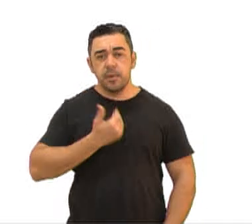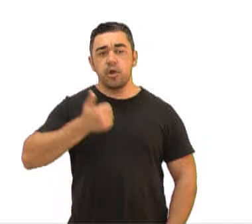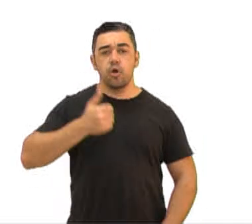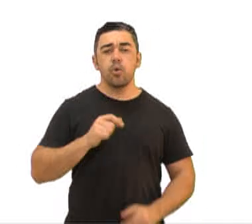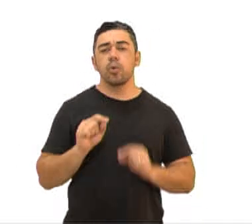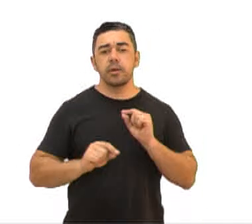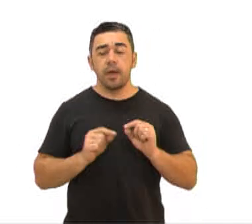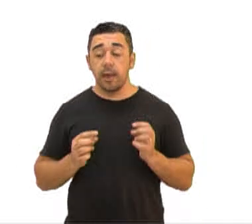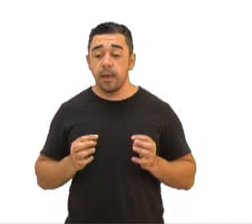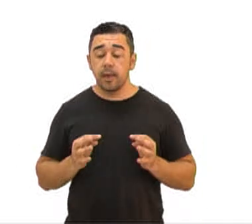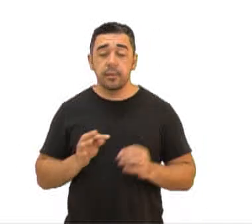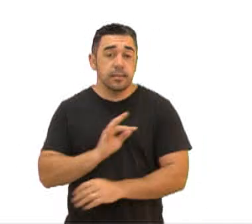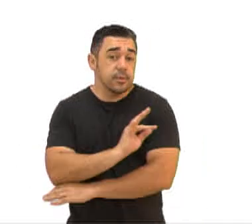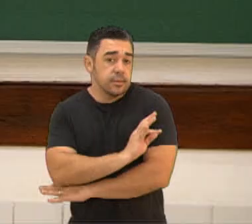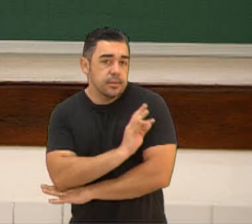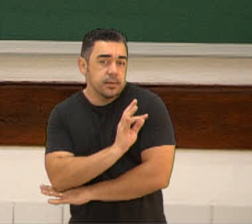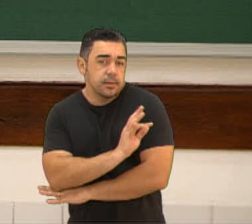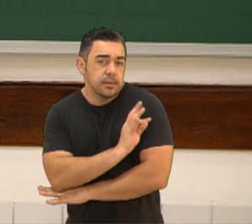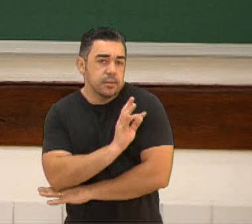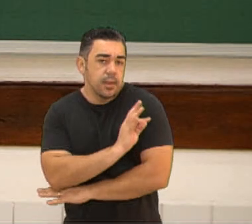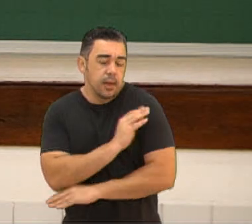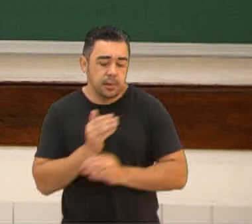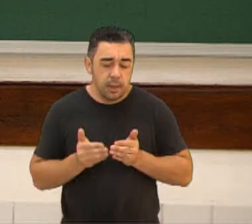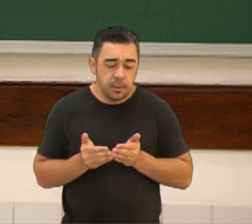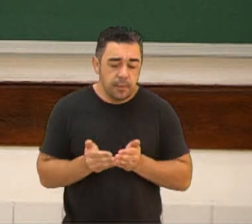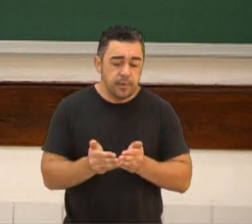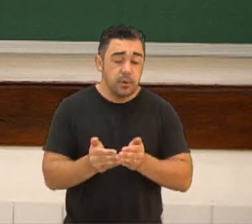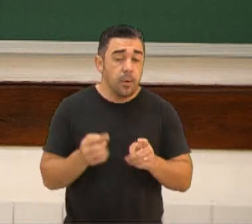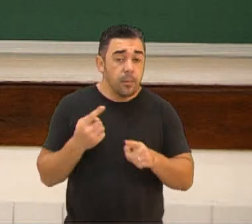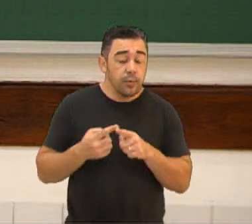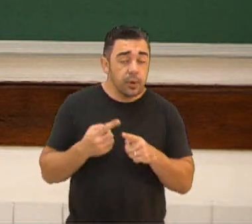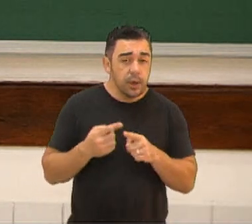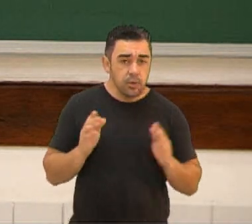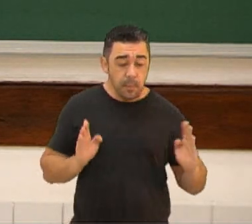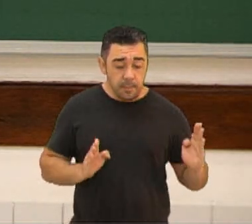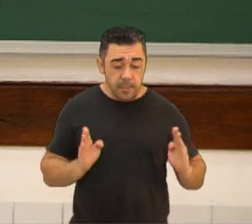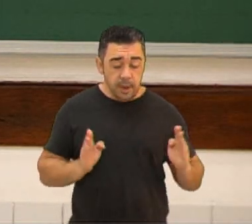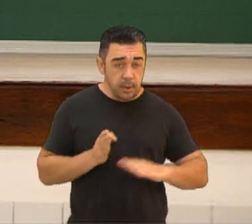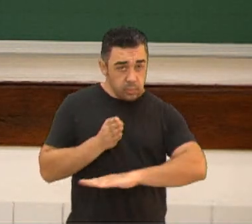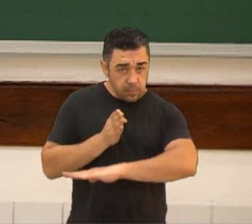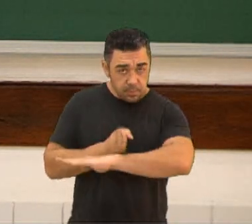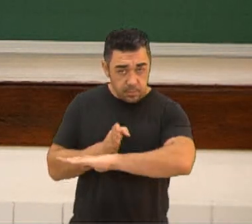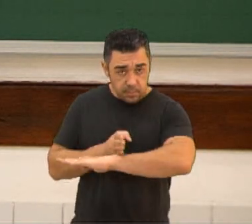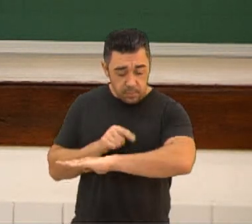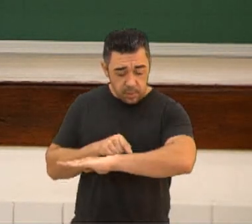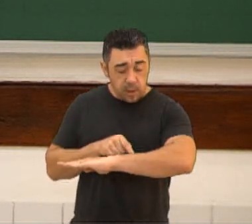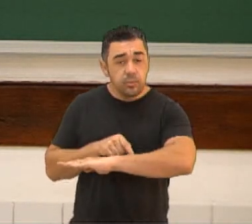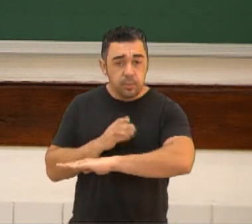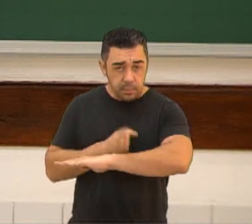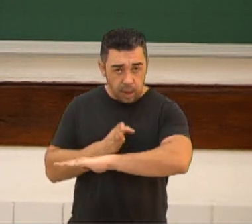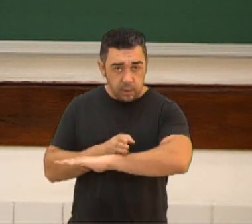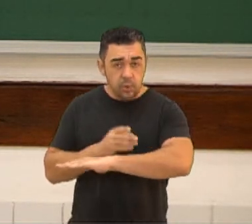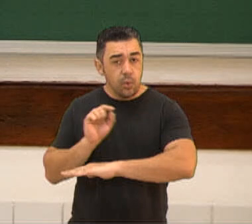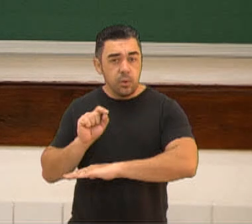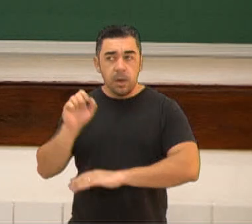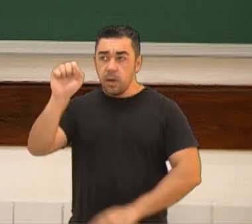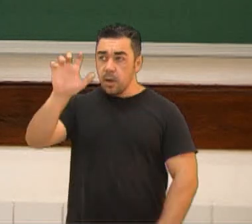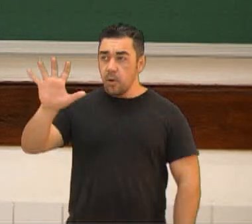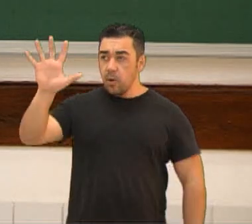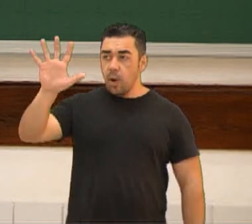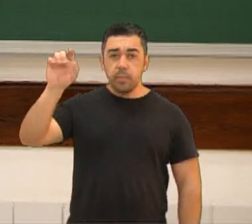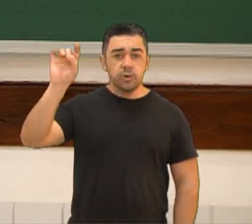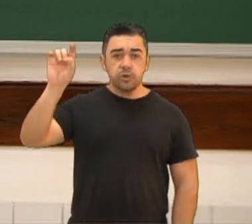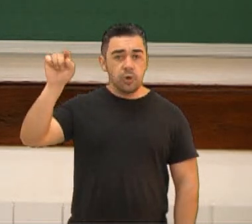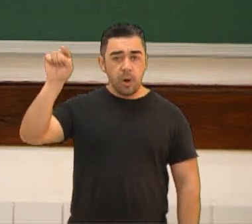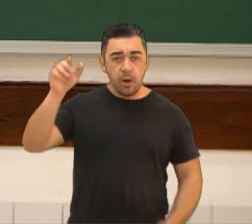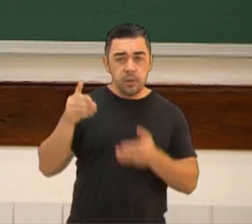navegação. Por quê? Porque durante a Idade Média, os europeus eles meio que ficaram fechados ali no continente europeu e